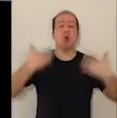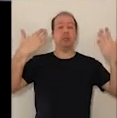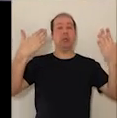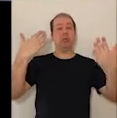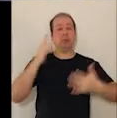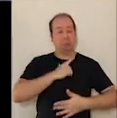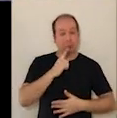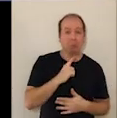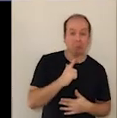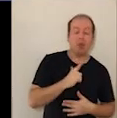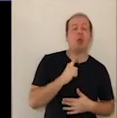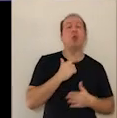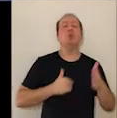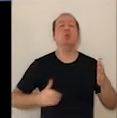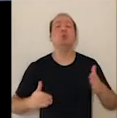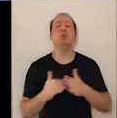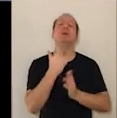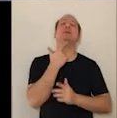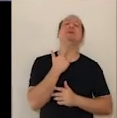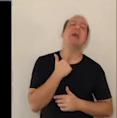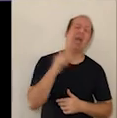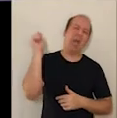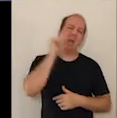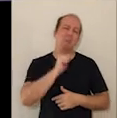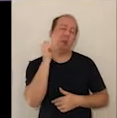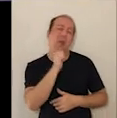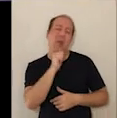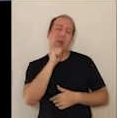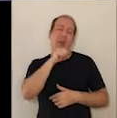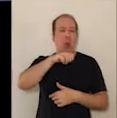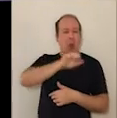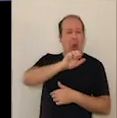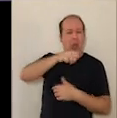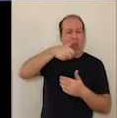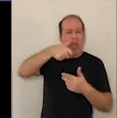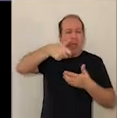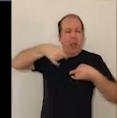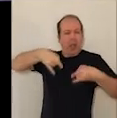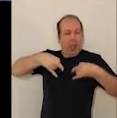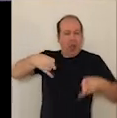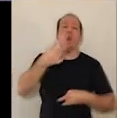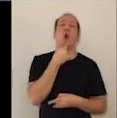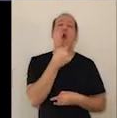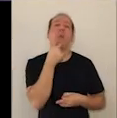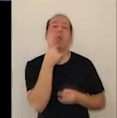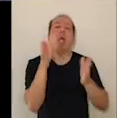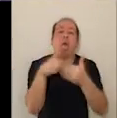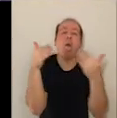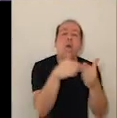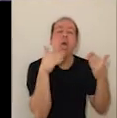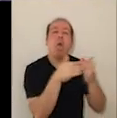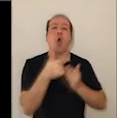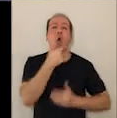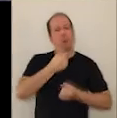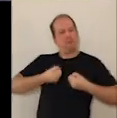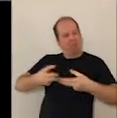espontaneamente lhe trazer tudo o que desejar. Mulheres que se enfiam na tua cama, homens que se humilham, mercadores que